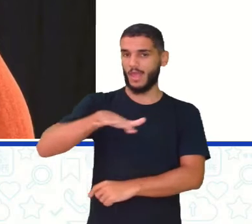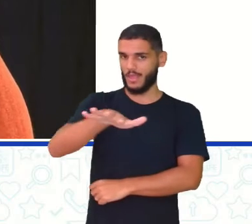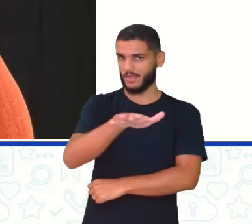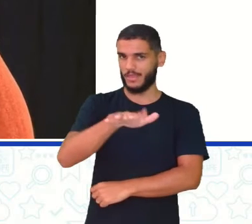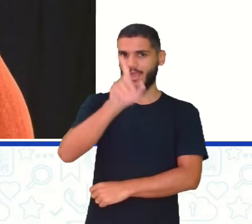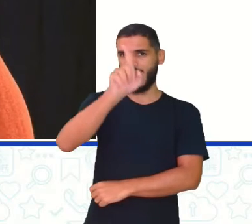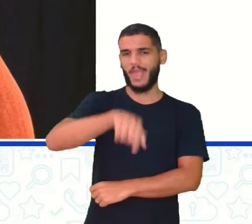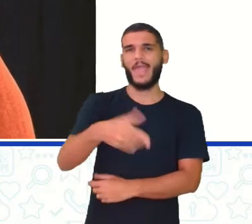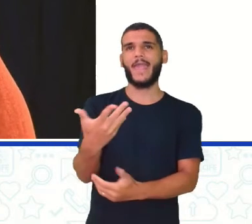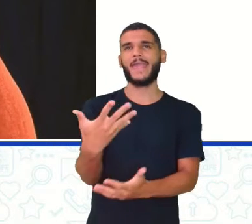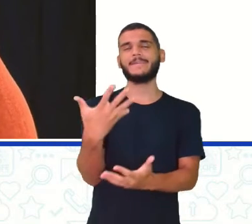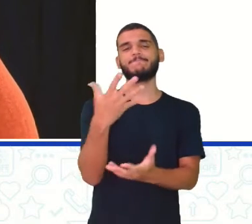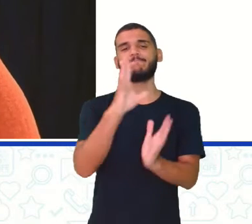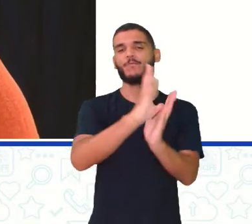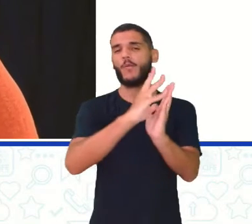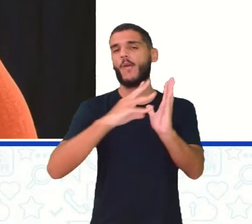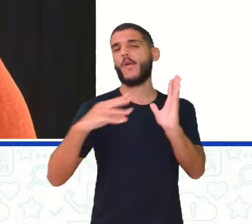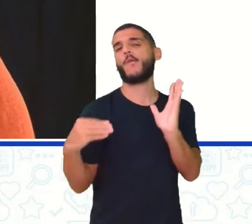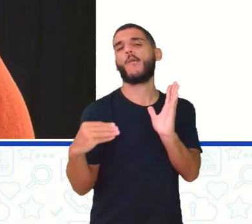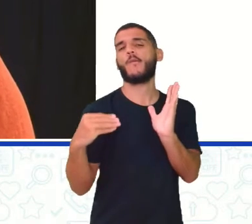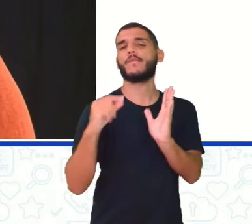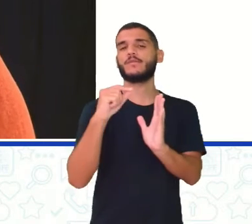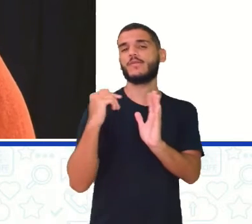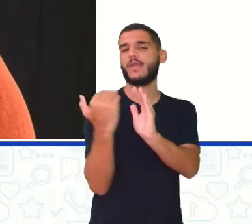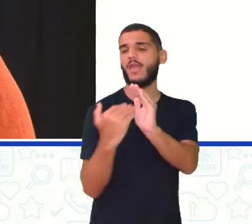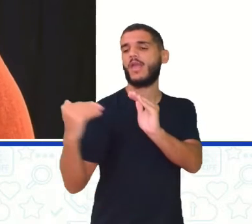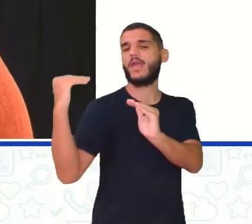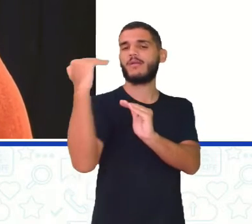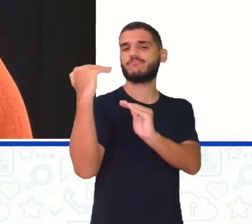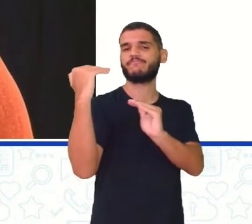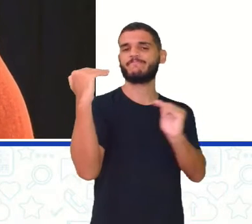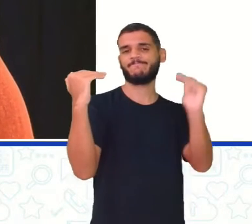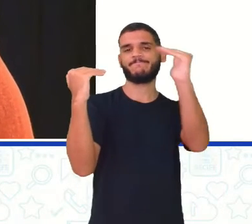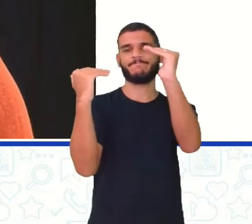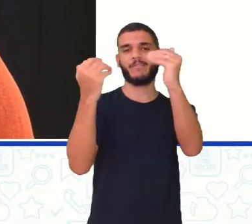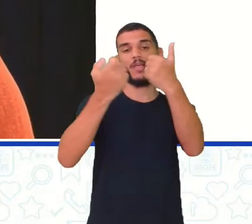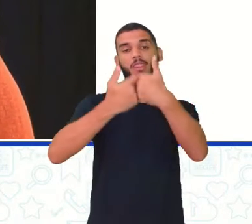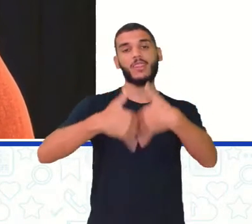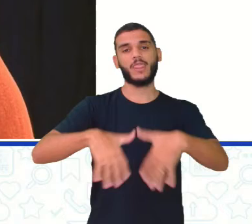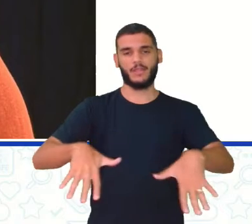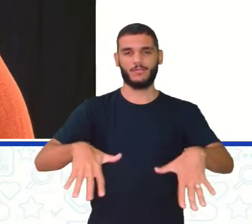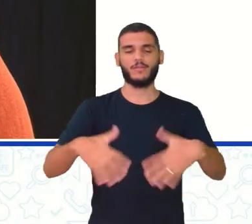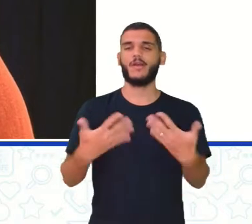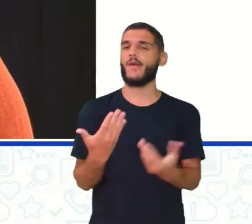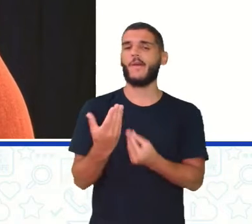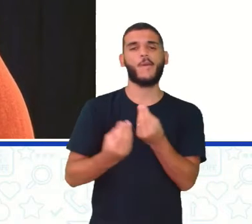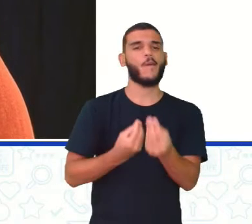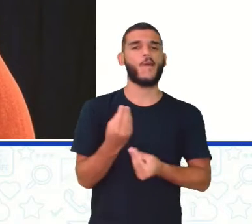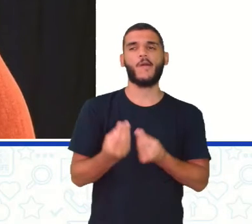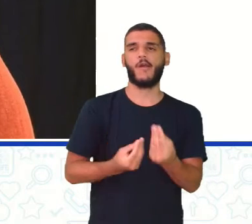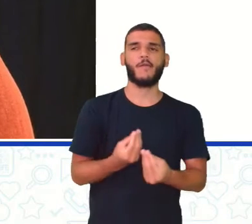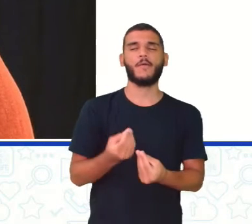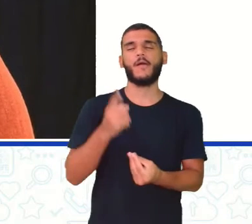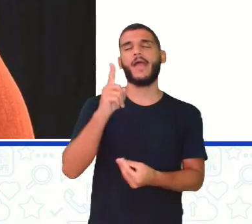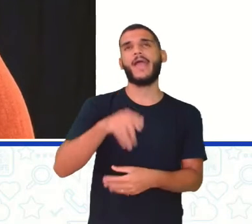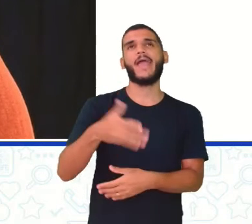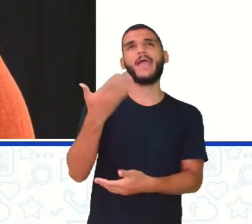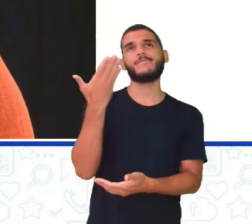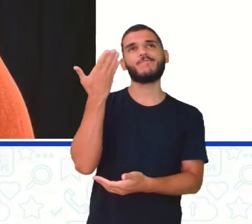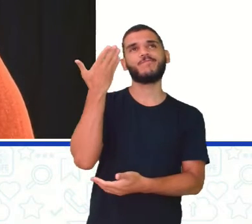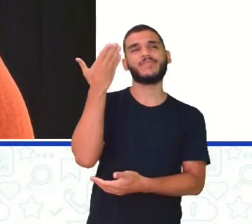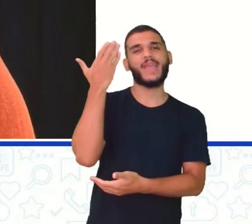reproduzisse, espelhasse uma suposta hierarquia natural. Essa história, essa crença ou